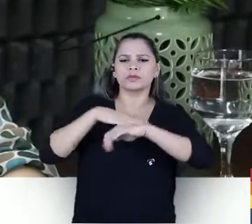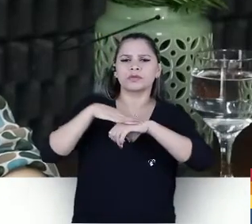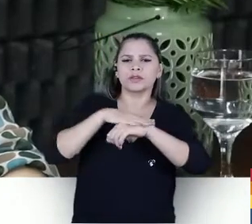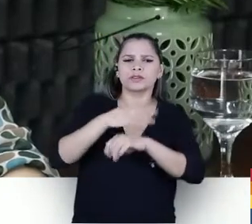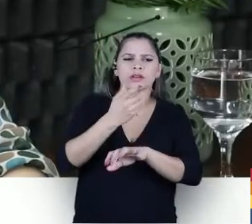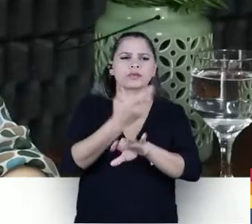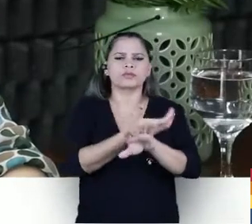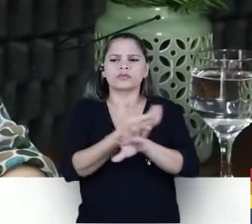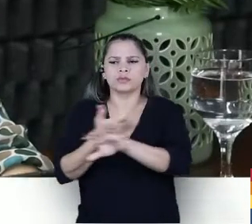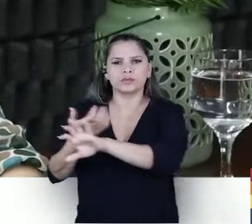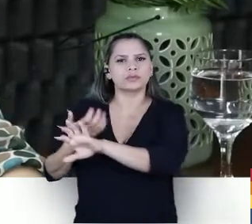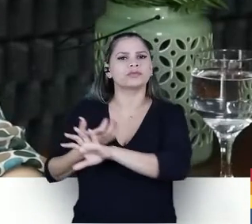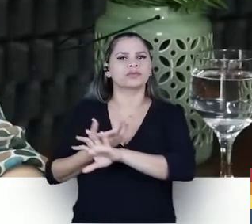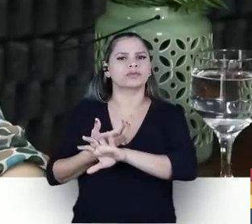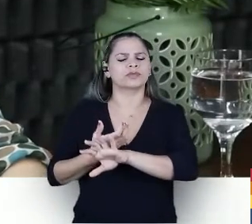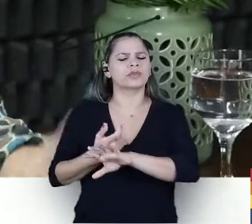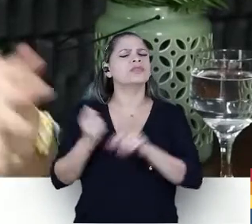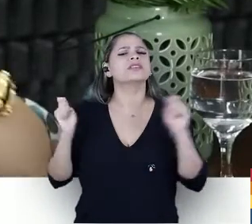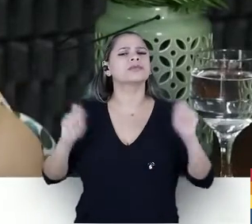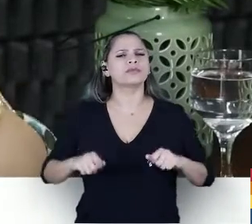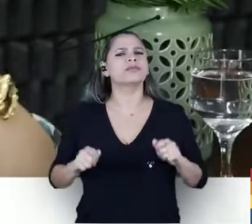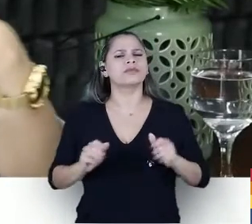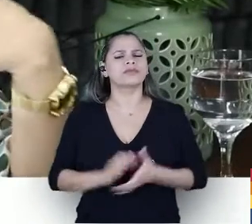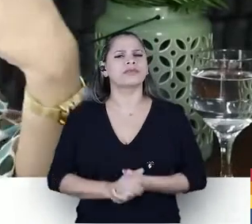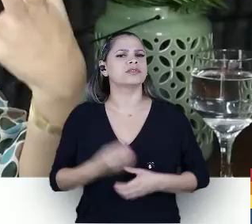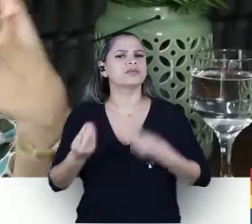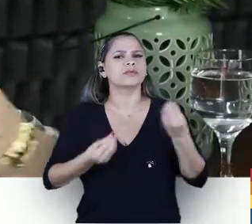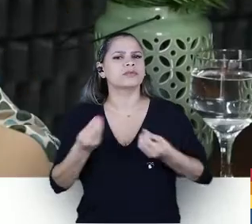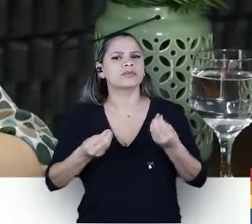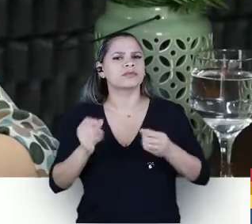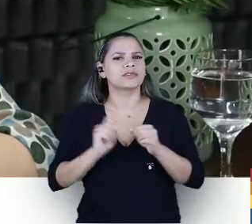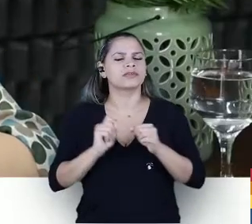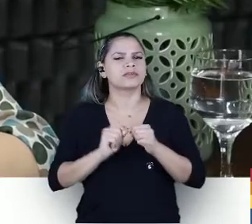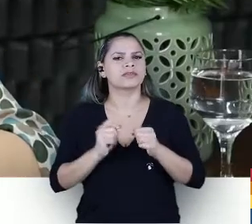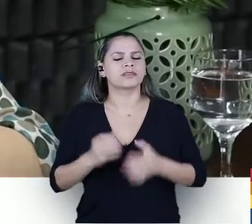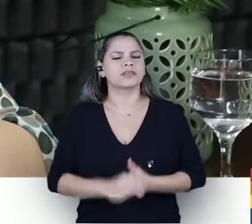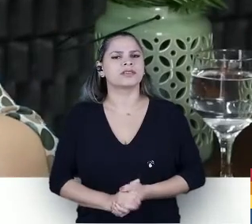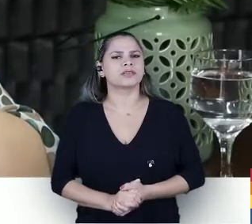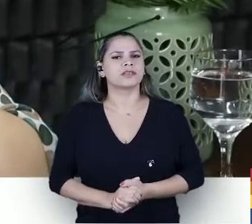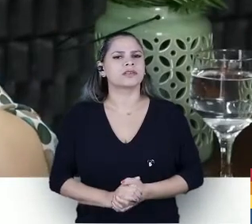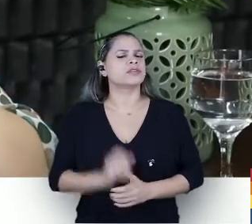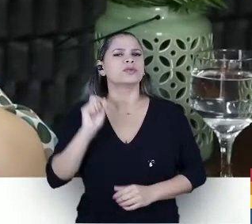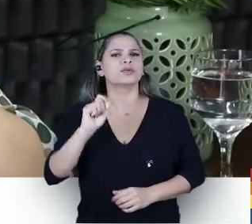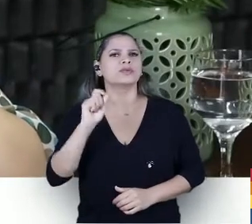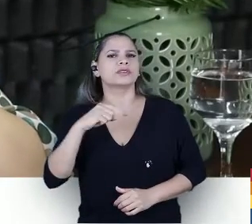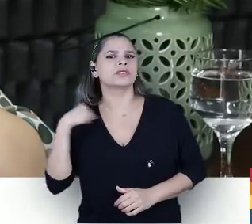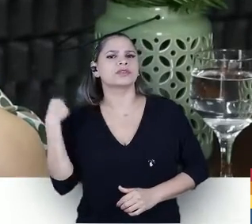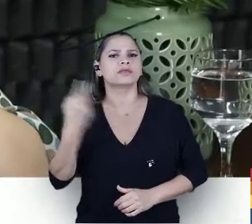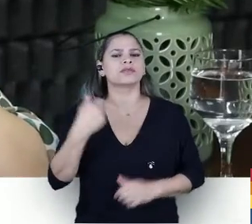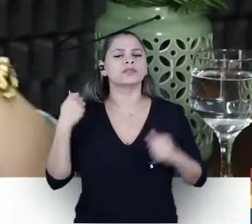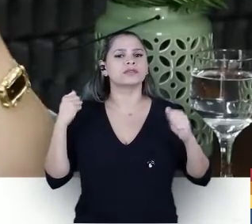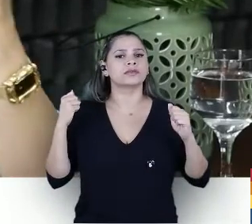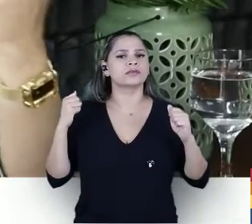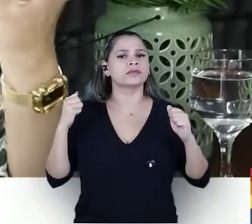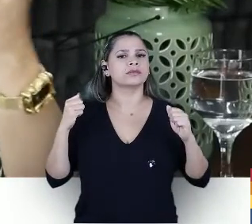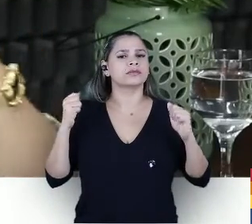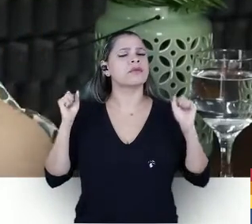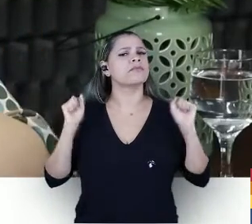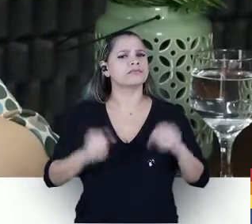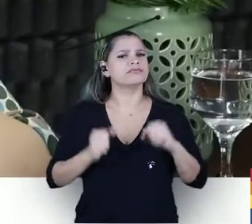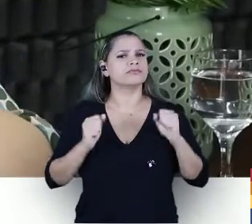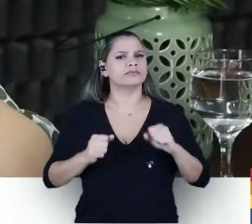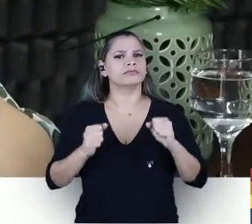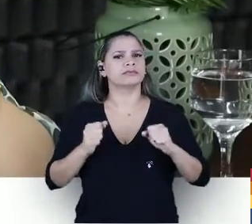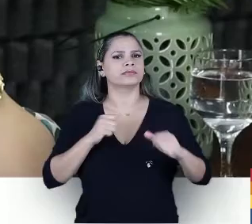gramática ou literatura, as possibilidades de conversar, dialogar com outras áreas, né? Então, o que é